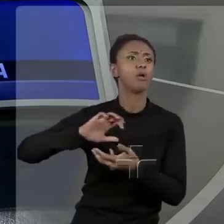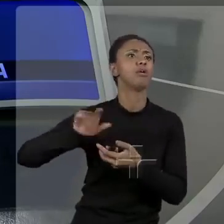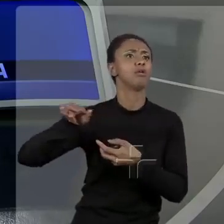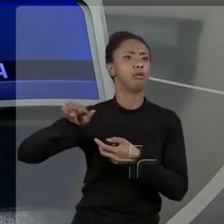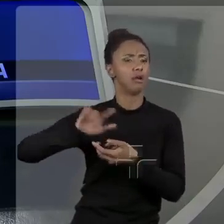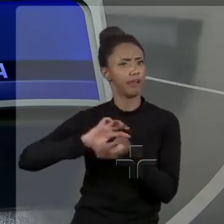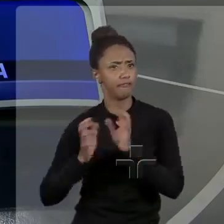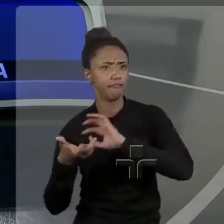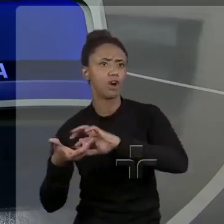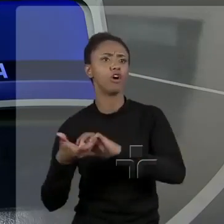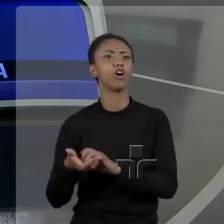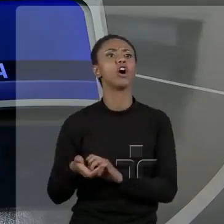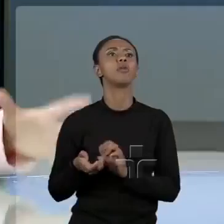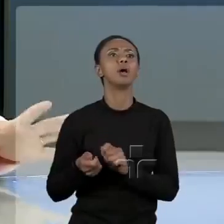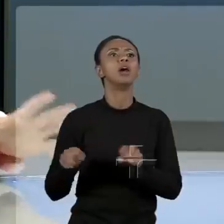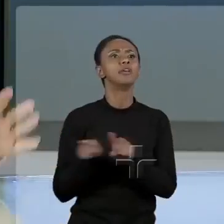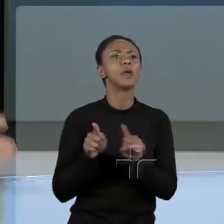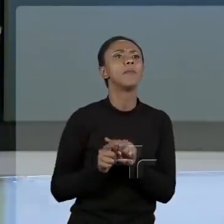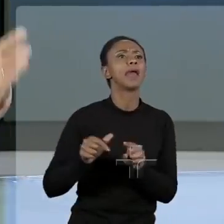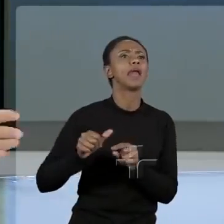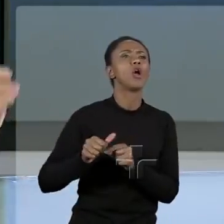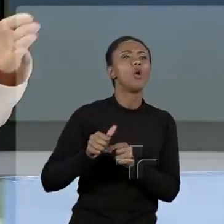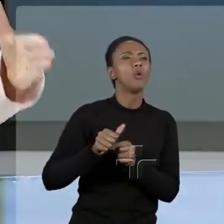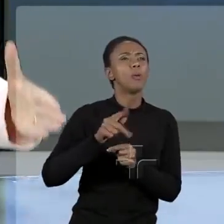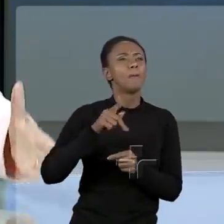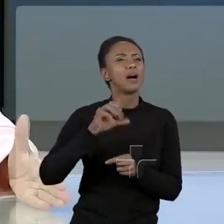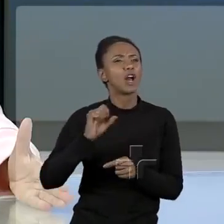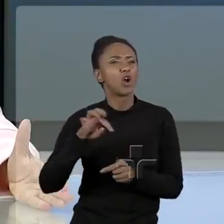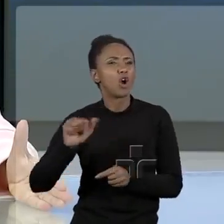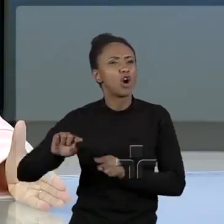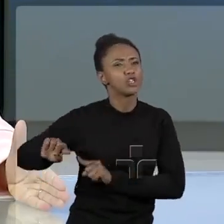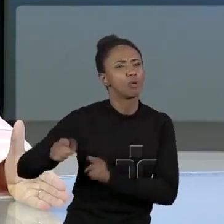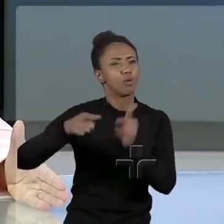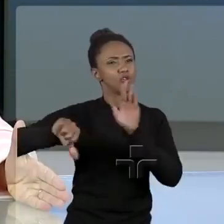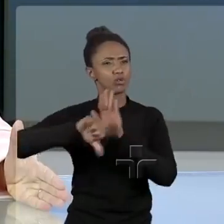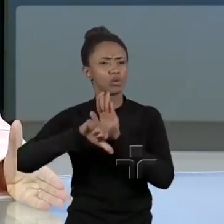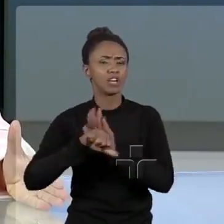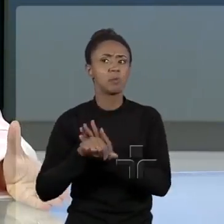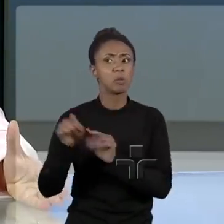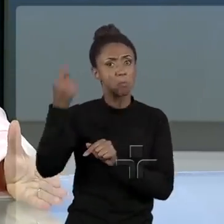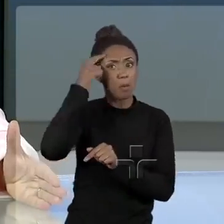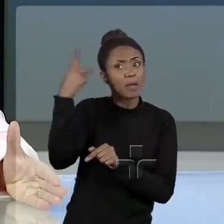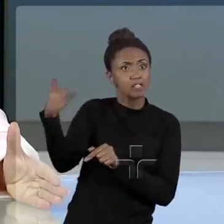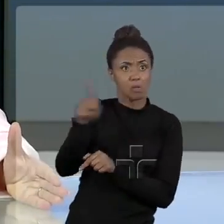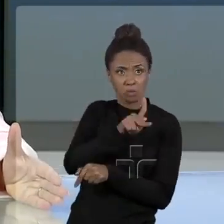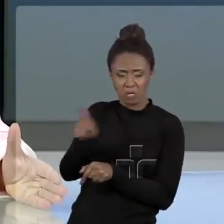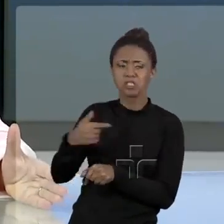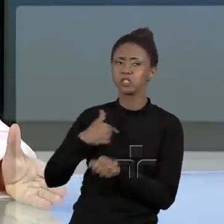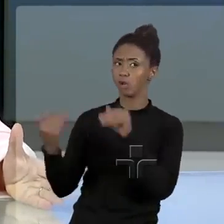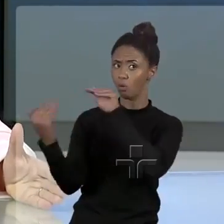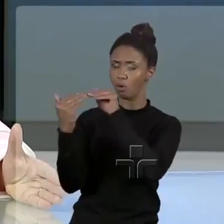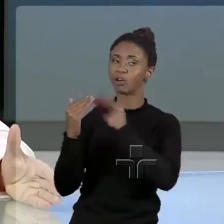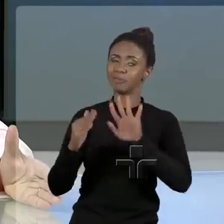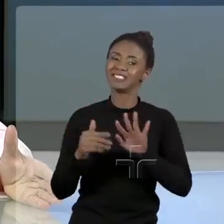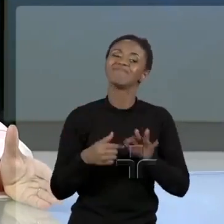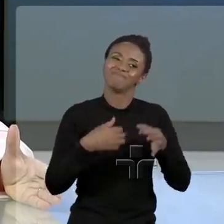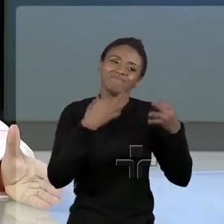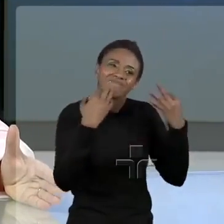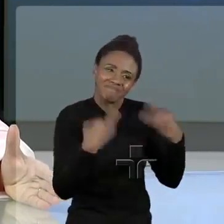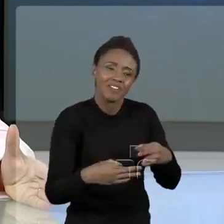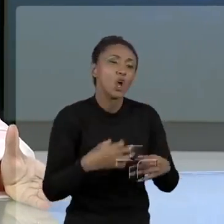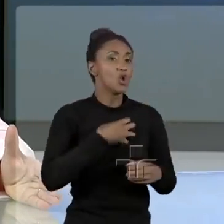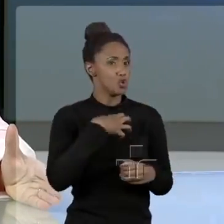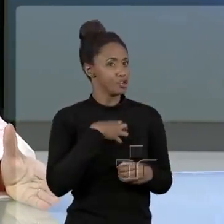anticrime, com as mudanças que têm que ser feitas na educação. Eu concordo com a linha da política do presidente, mas reconheço que o estilo tem que